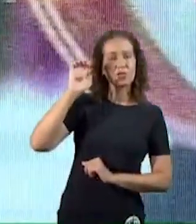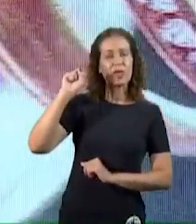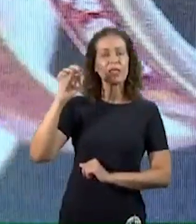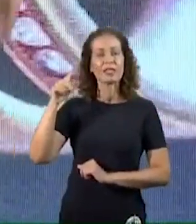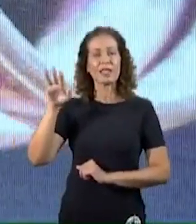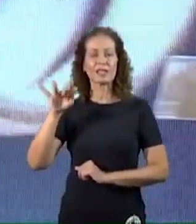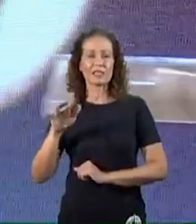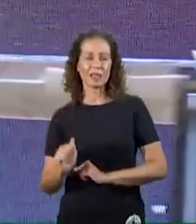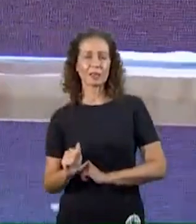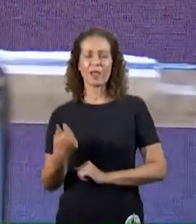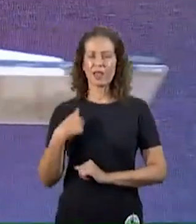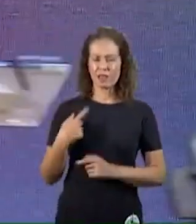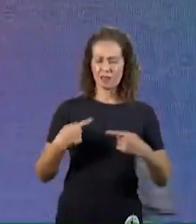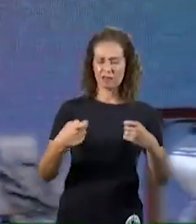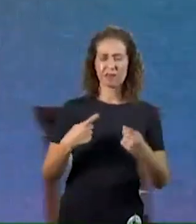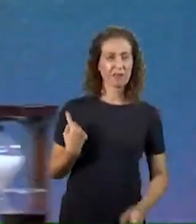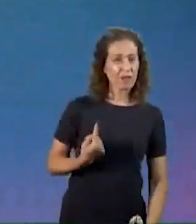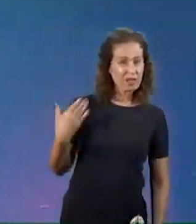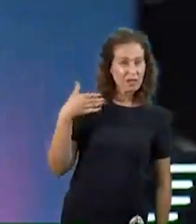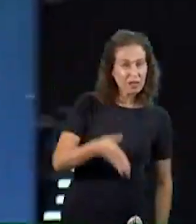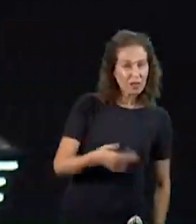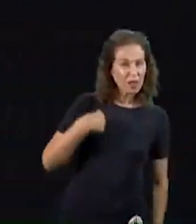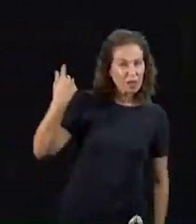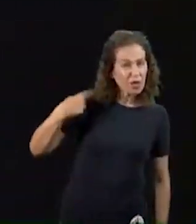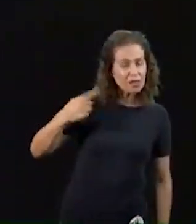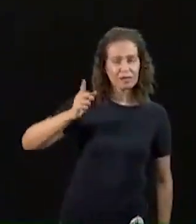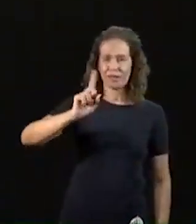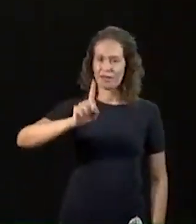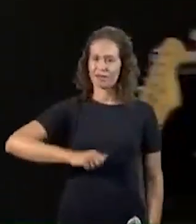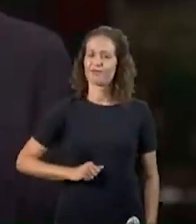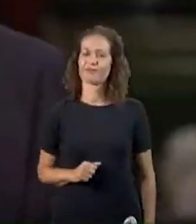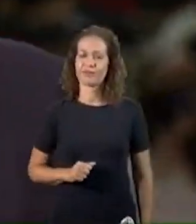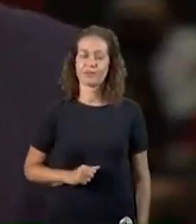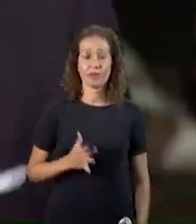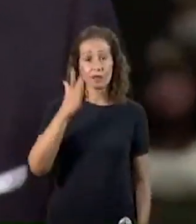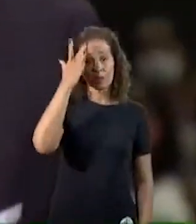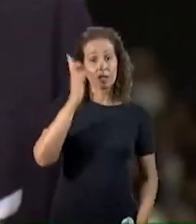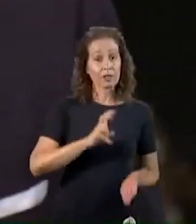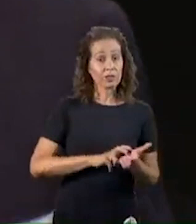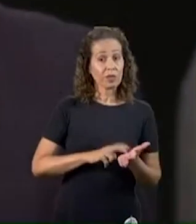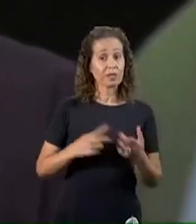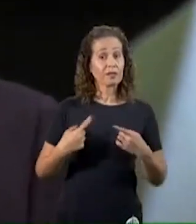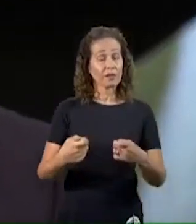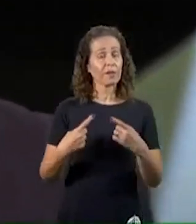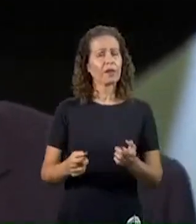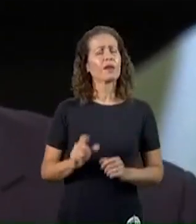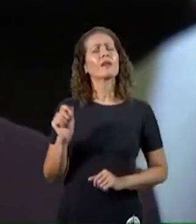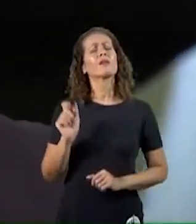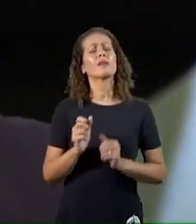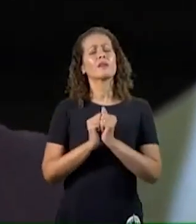nós? Você acha que eu vou para a guerra sozinho? Você acha que eu sou doido? Oi, amanhã de manhã você vai para a guerra. Quem vai com